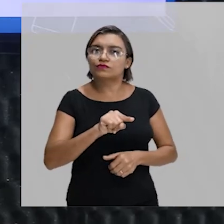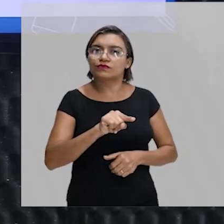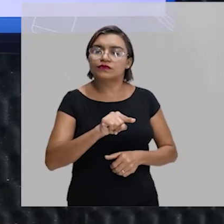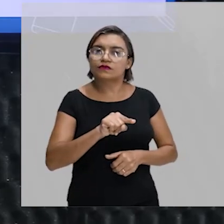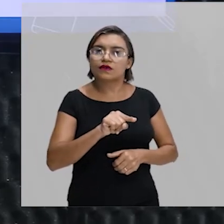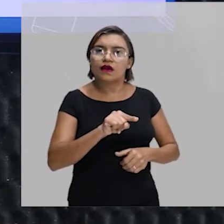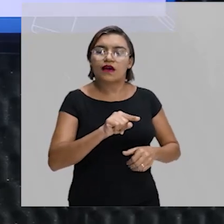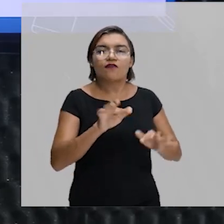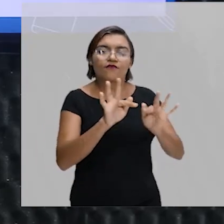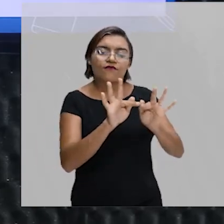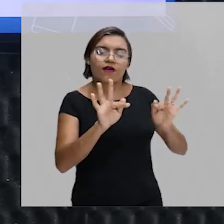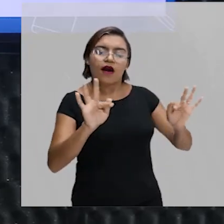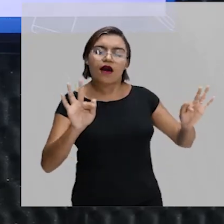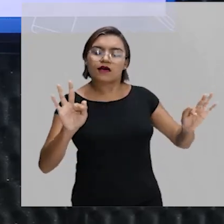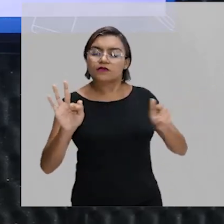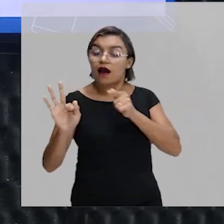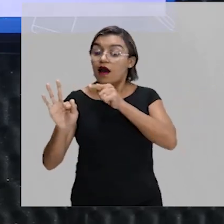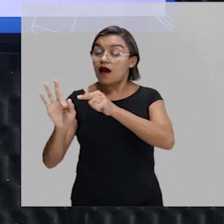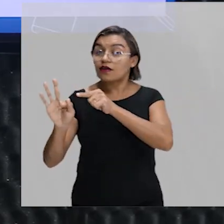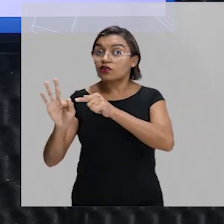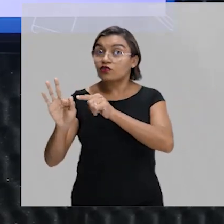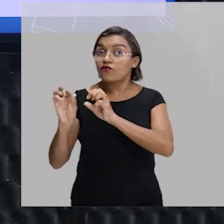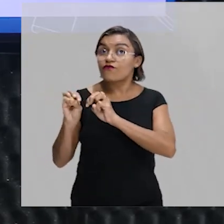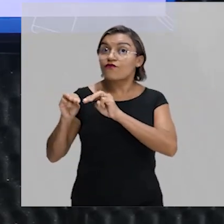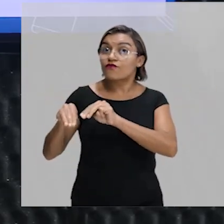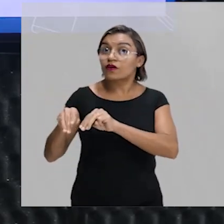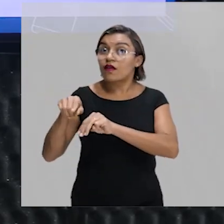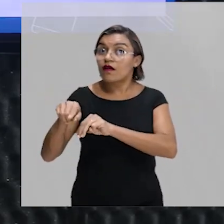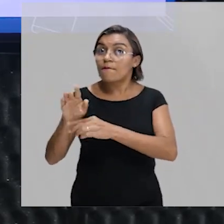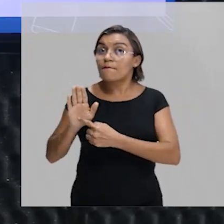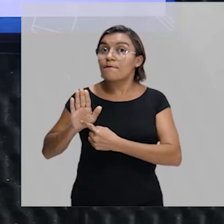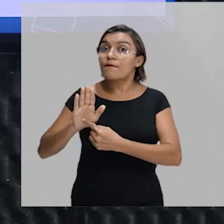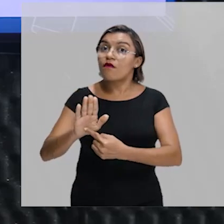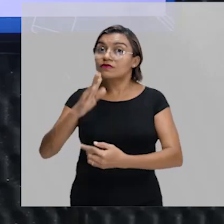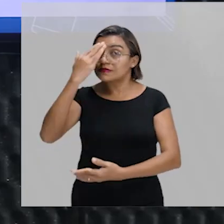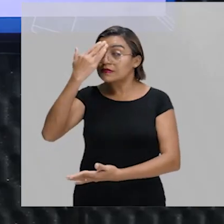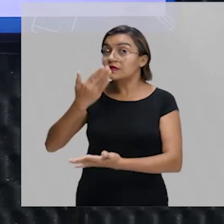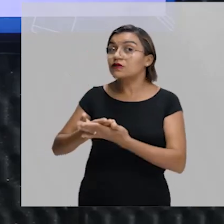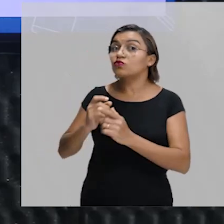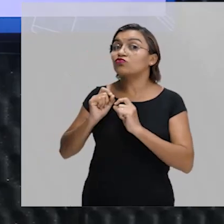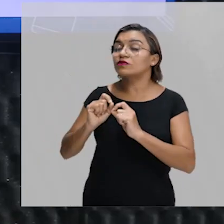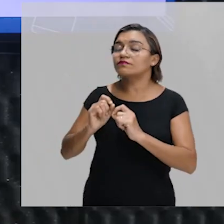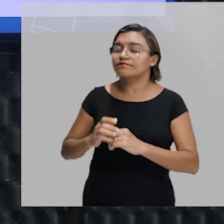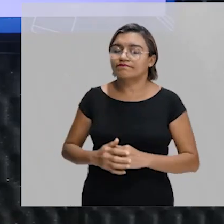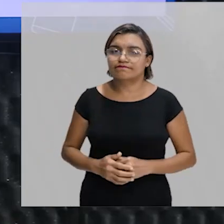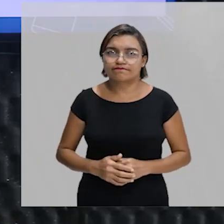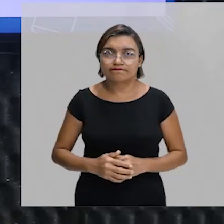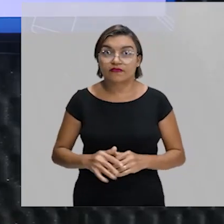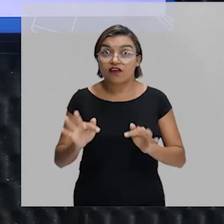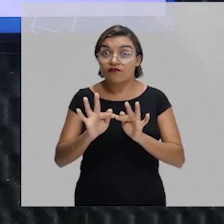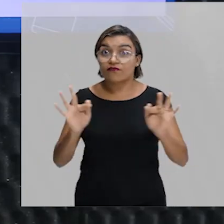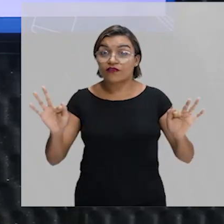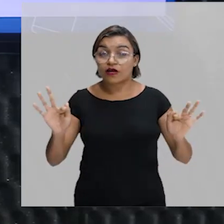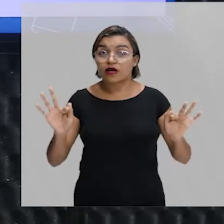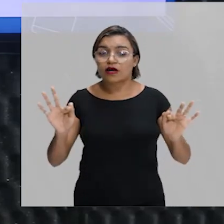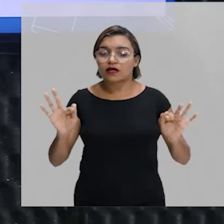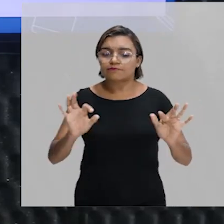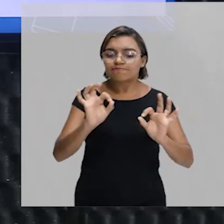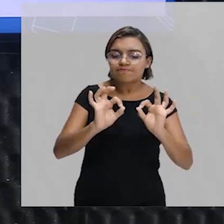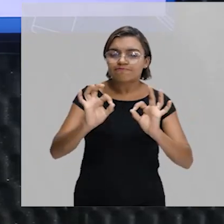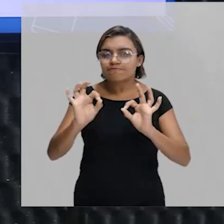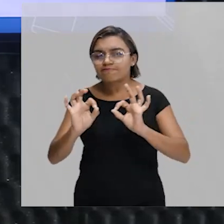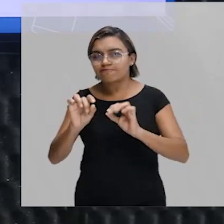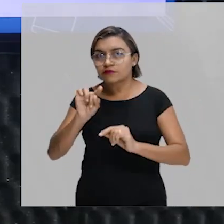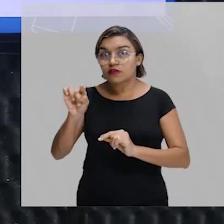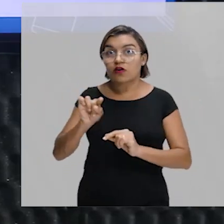no final da minha oração, para ter certeza de que eu estou utilizando a frase, formando a frase